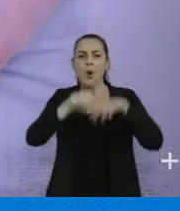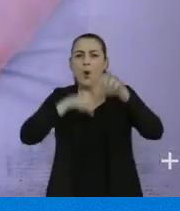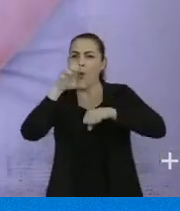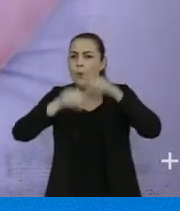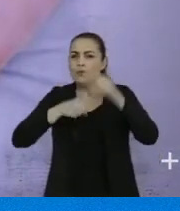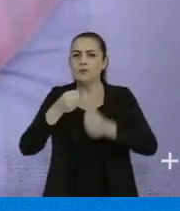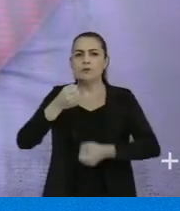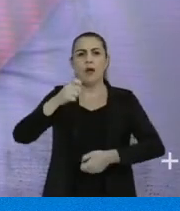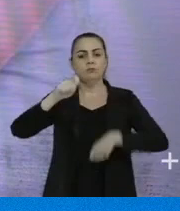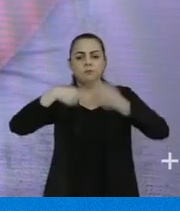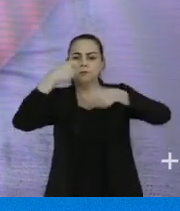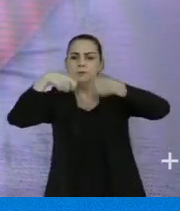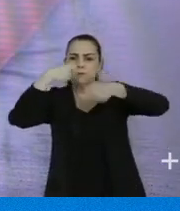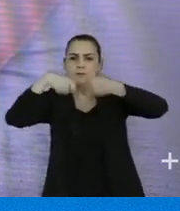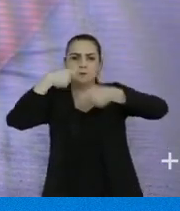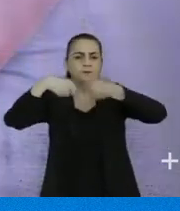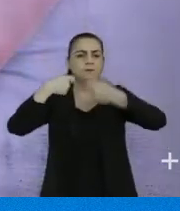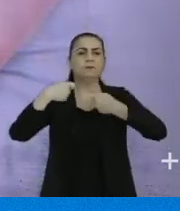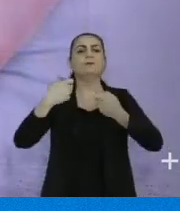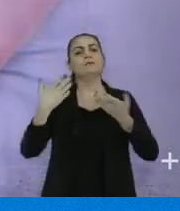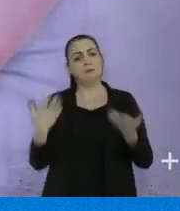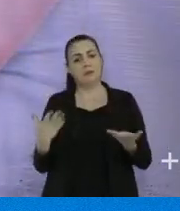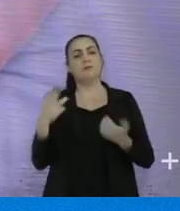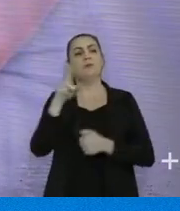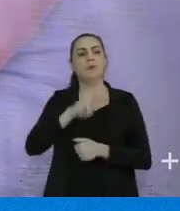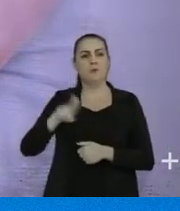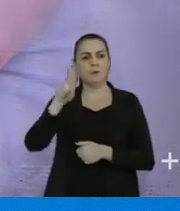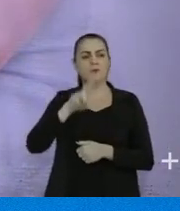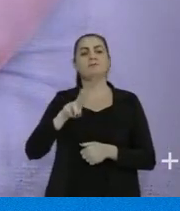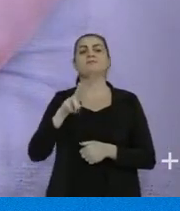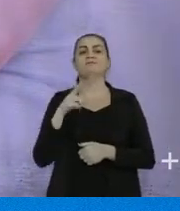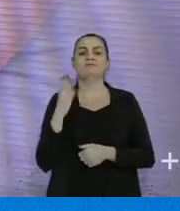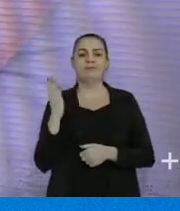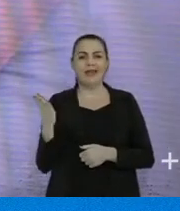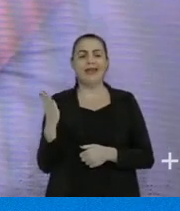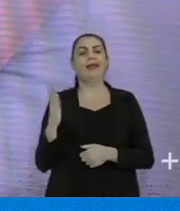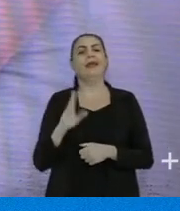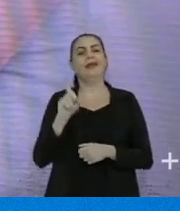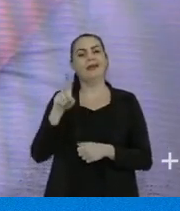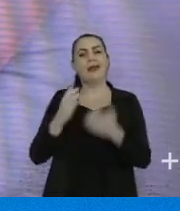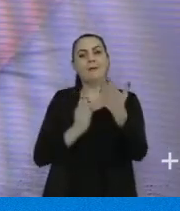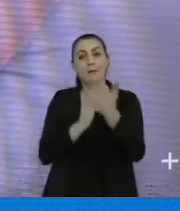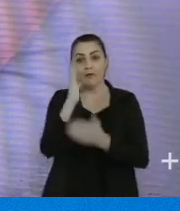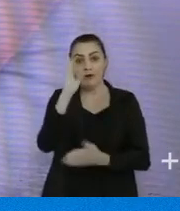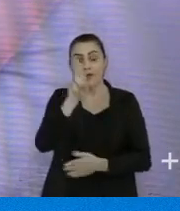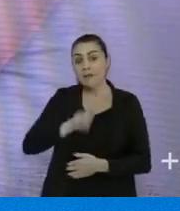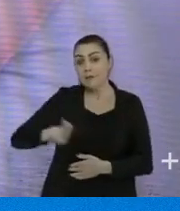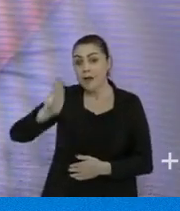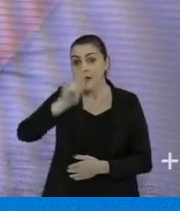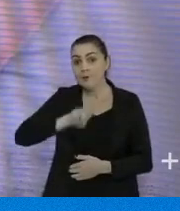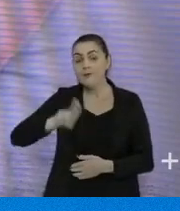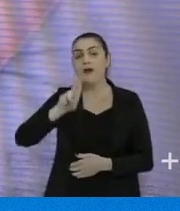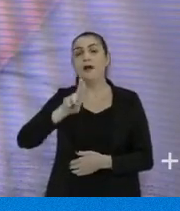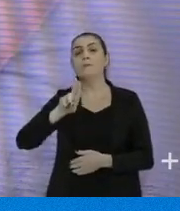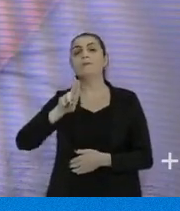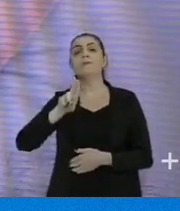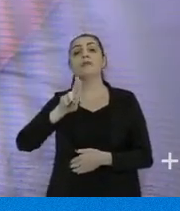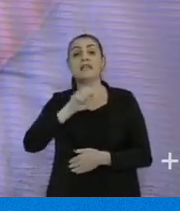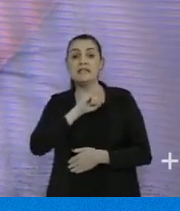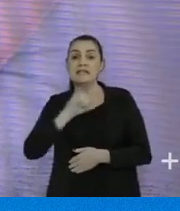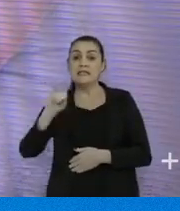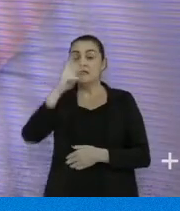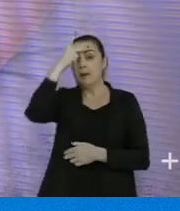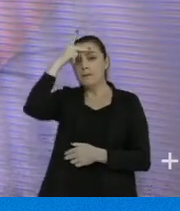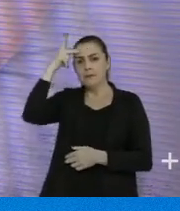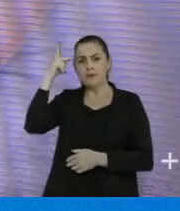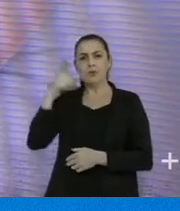a lisdexanfetamina, que é uma droga que foi aprovada para uso nos casos de